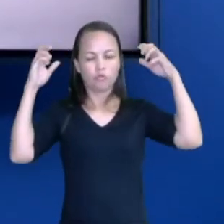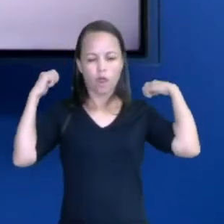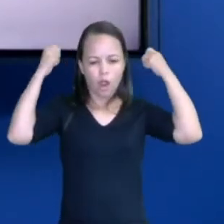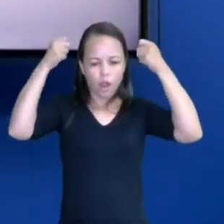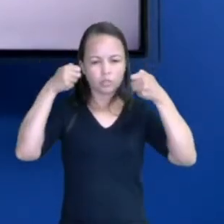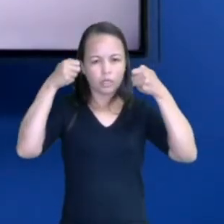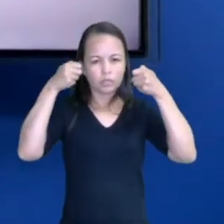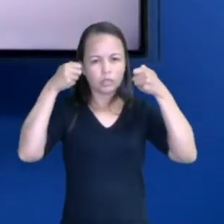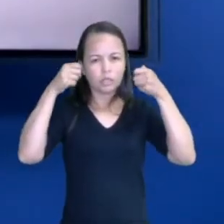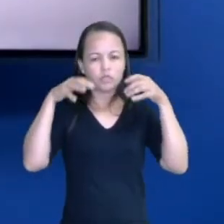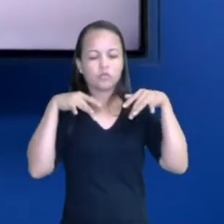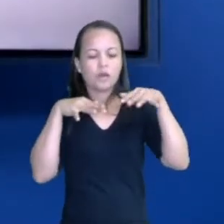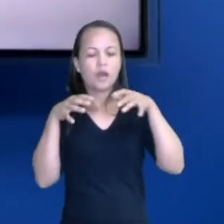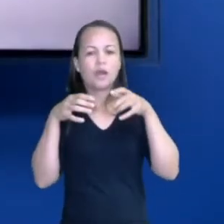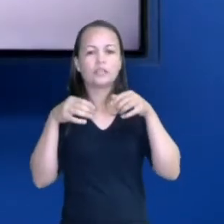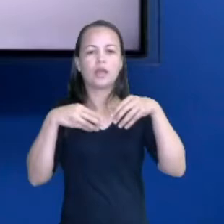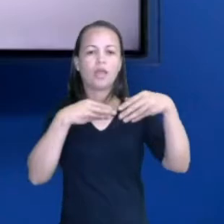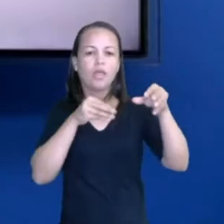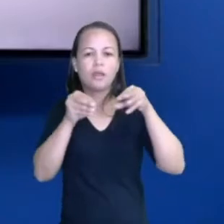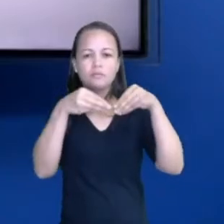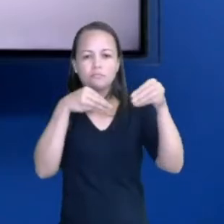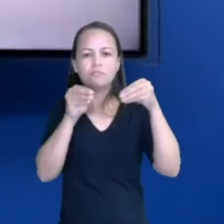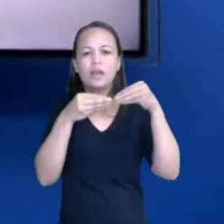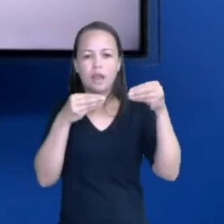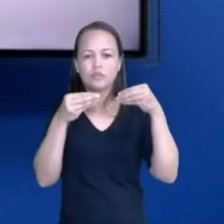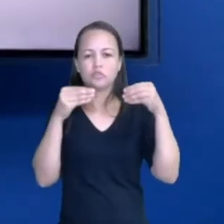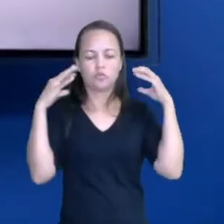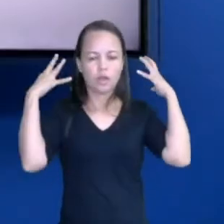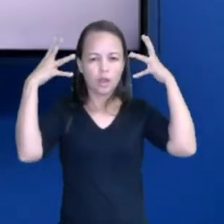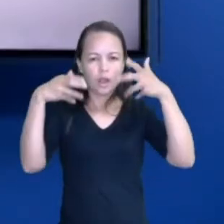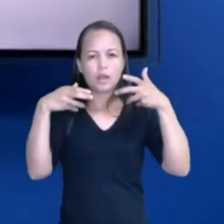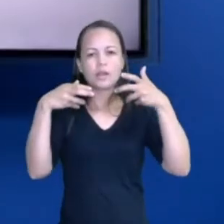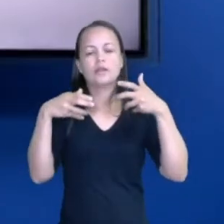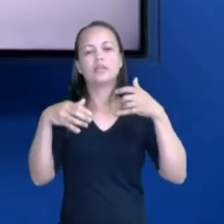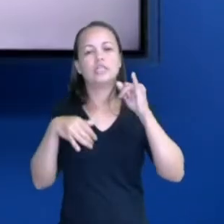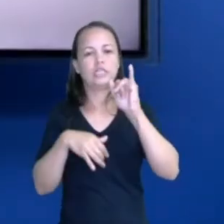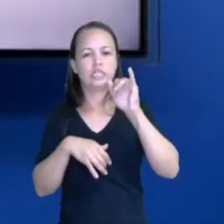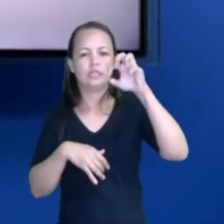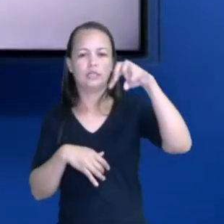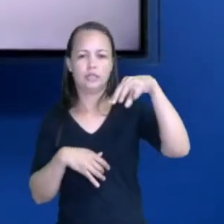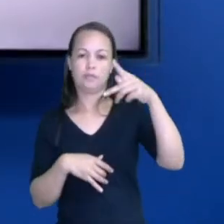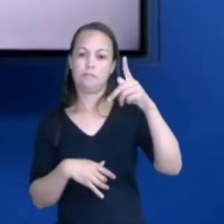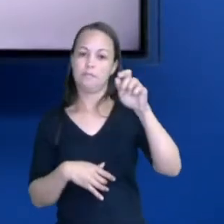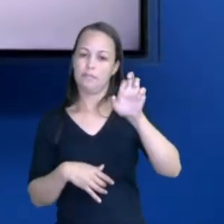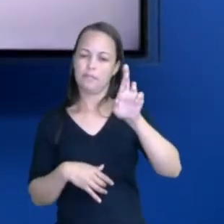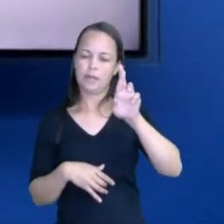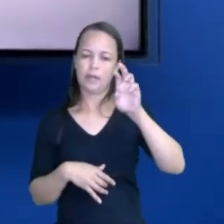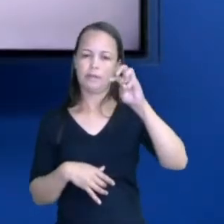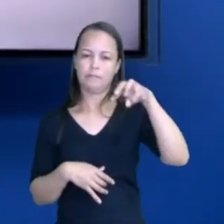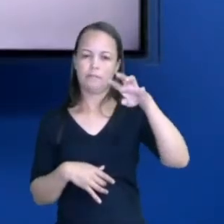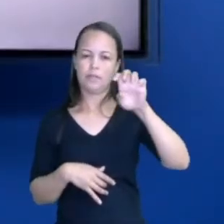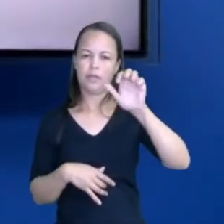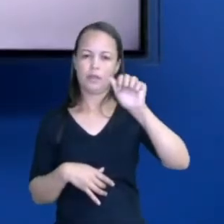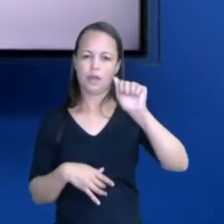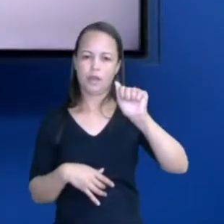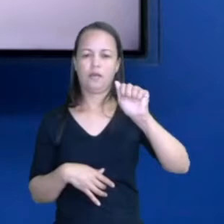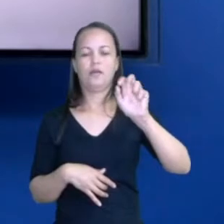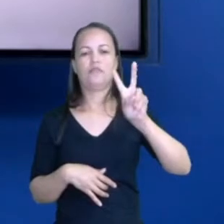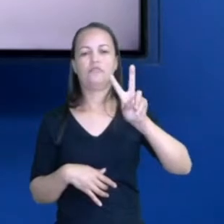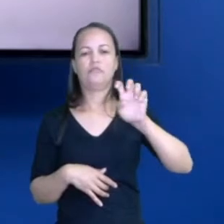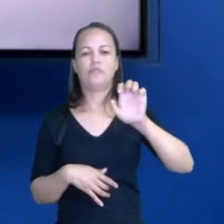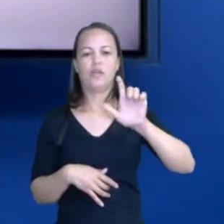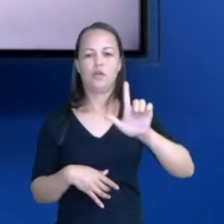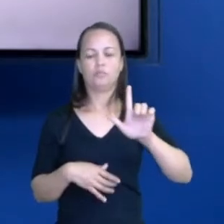chuva, não é isso? Porque é feito o quê? De plástico. E o plástico é impermeável. Consequentemente, a gente não vai molhar a nossa